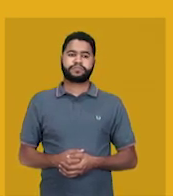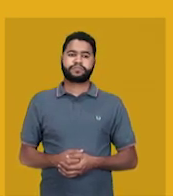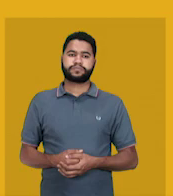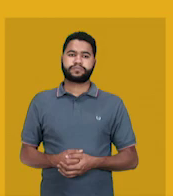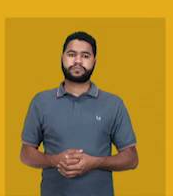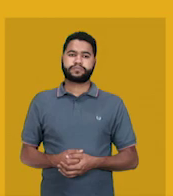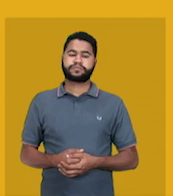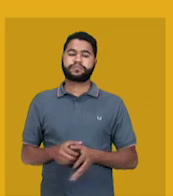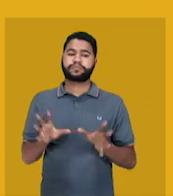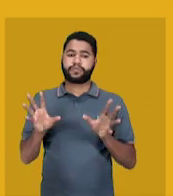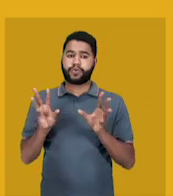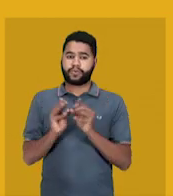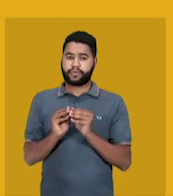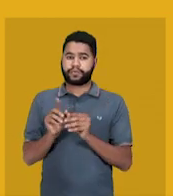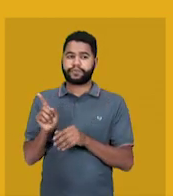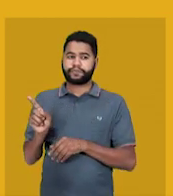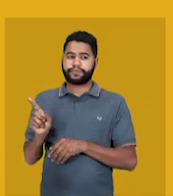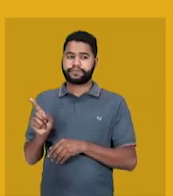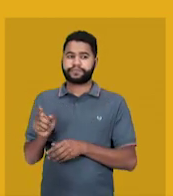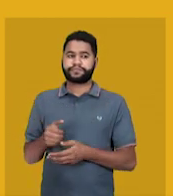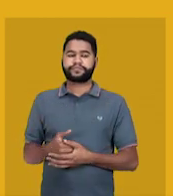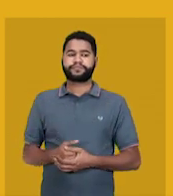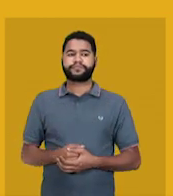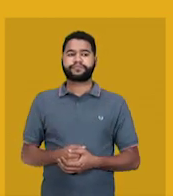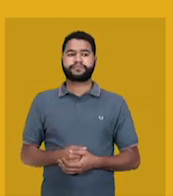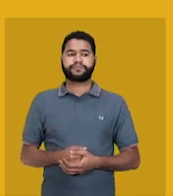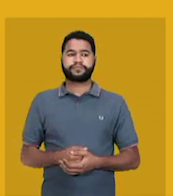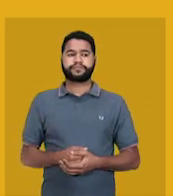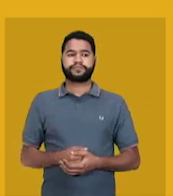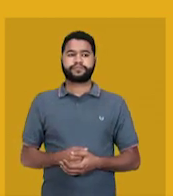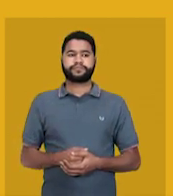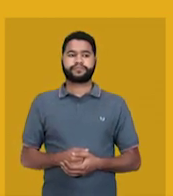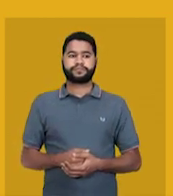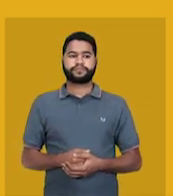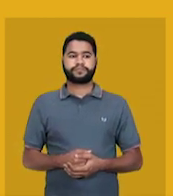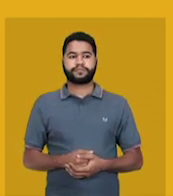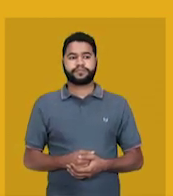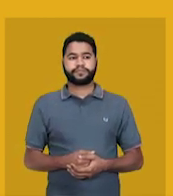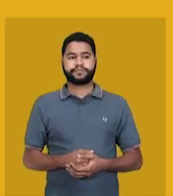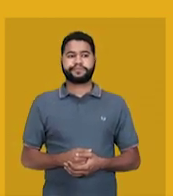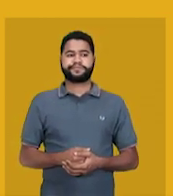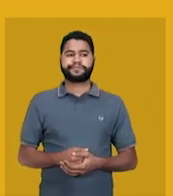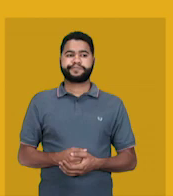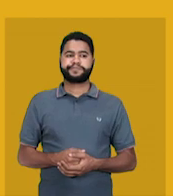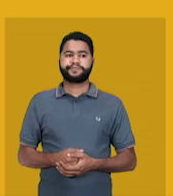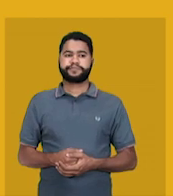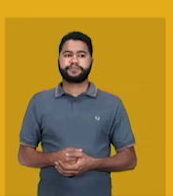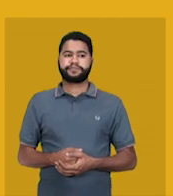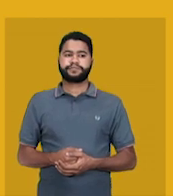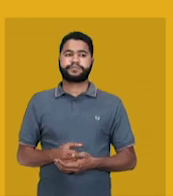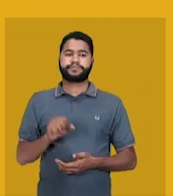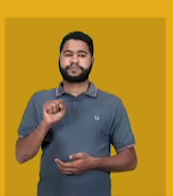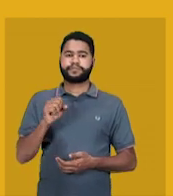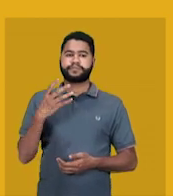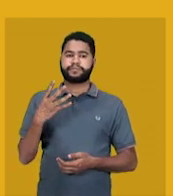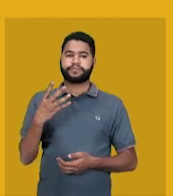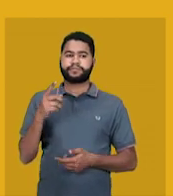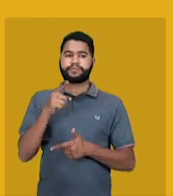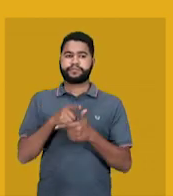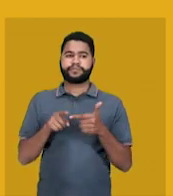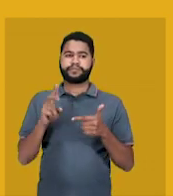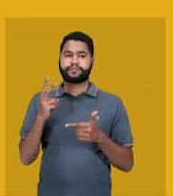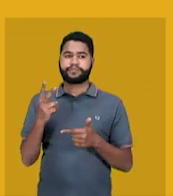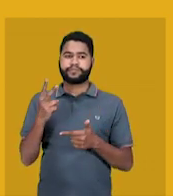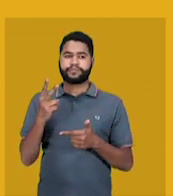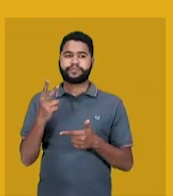vou simplificar aqui né você vai ficar aqui por dois por dois também 84 /